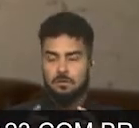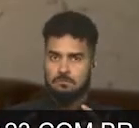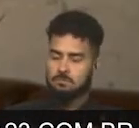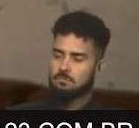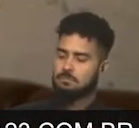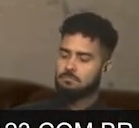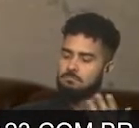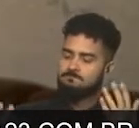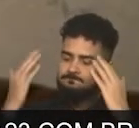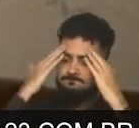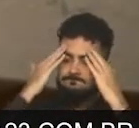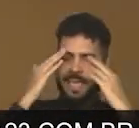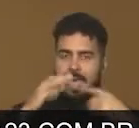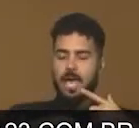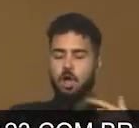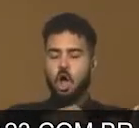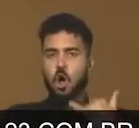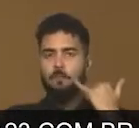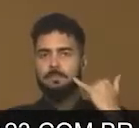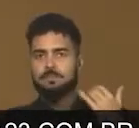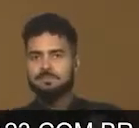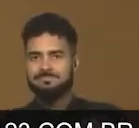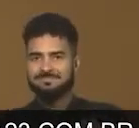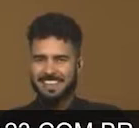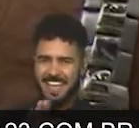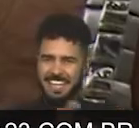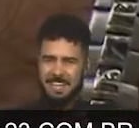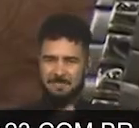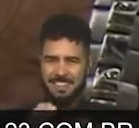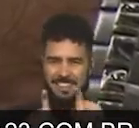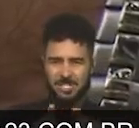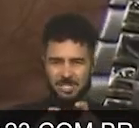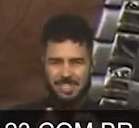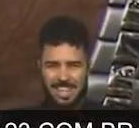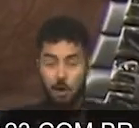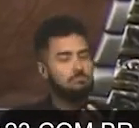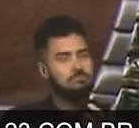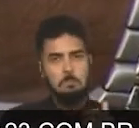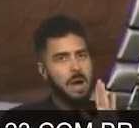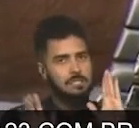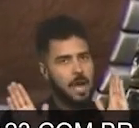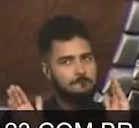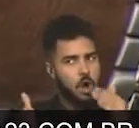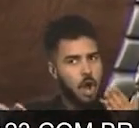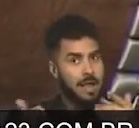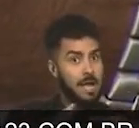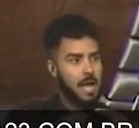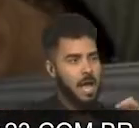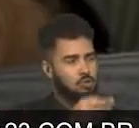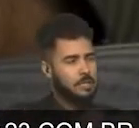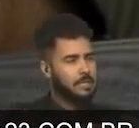que, na verdade, eu tinha caído num golpe. Os crimes digitais ganharam mais atenção da área jurídica a partir